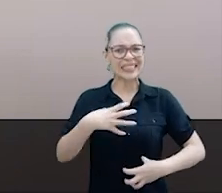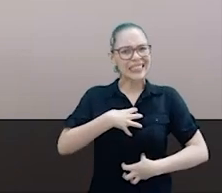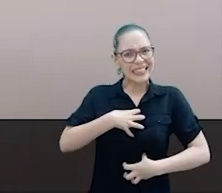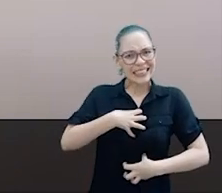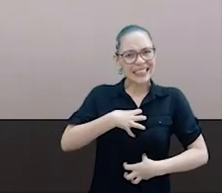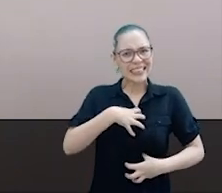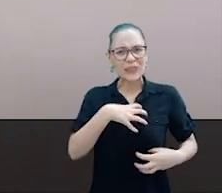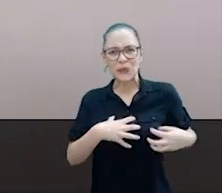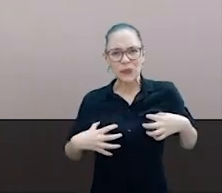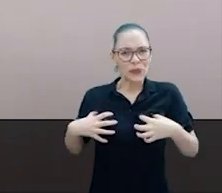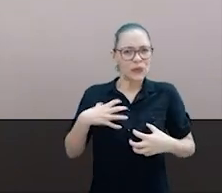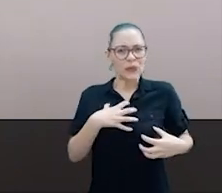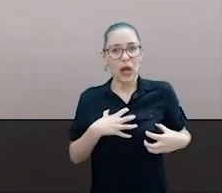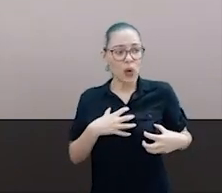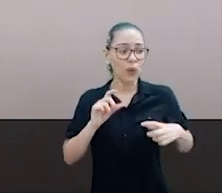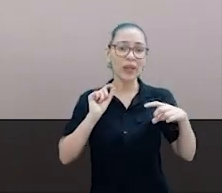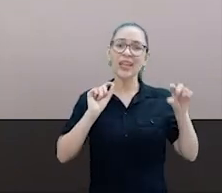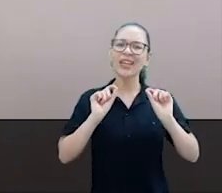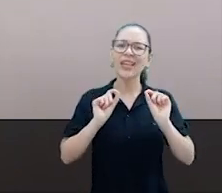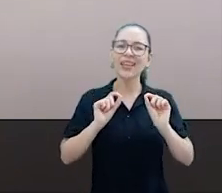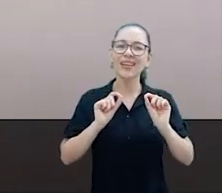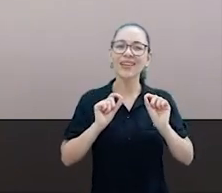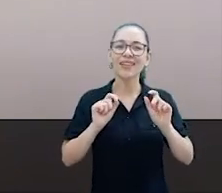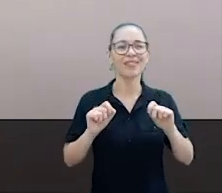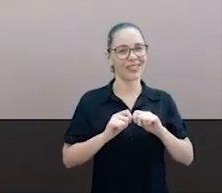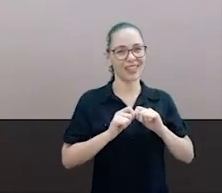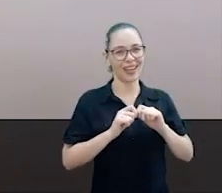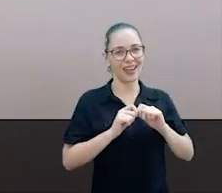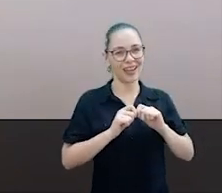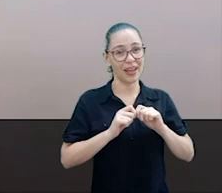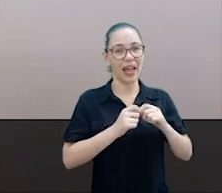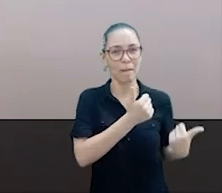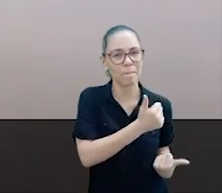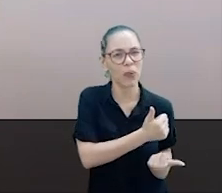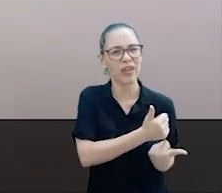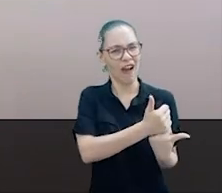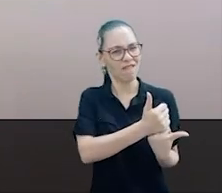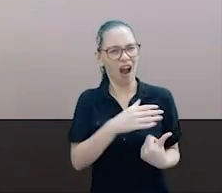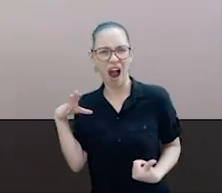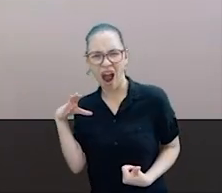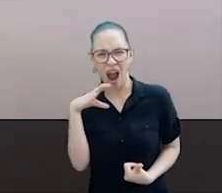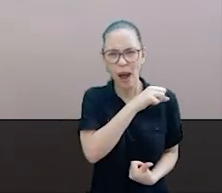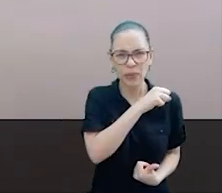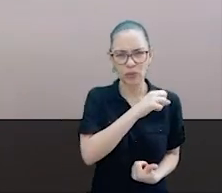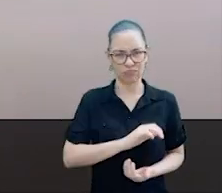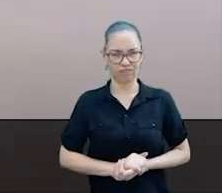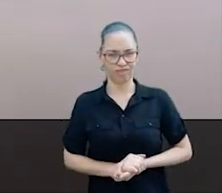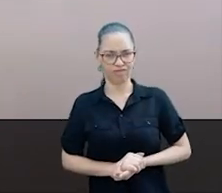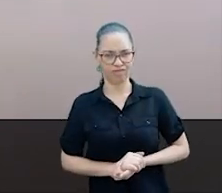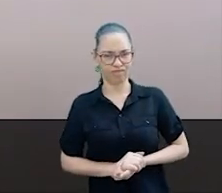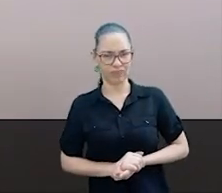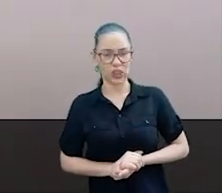pessoa que se sentisse ameaçada era natural. Isso despertava nele um sentimento